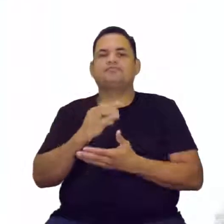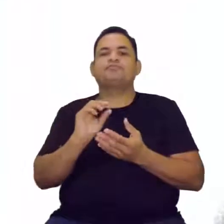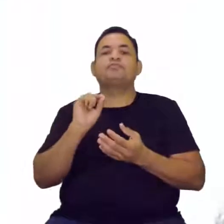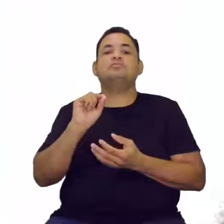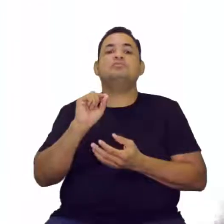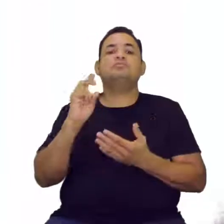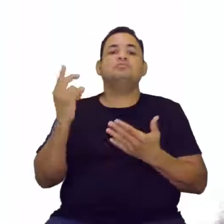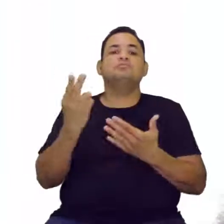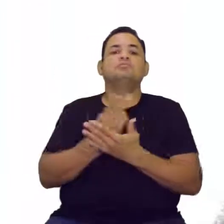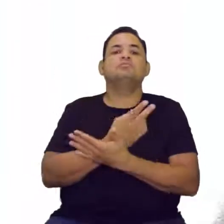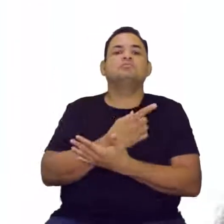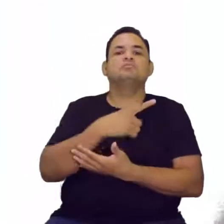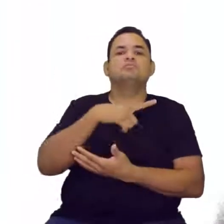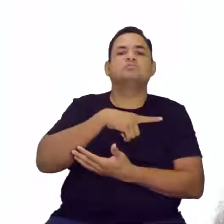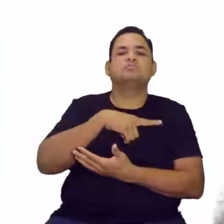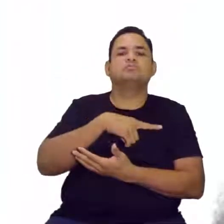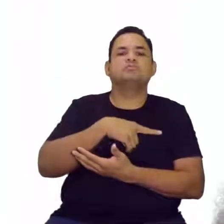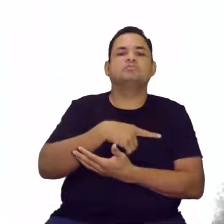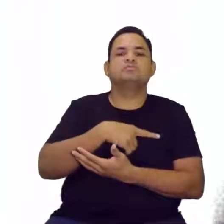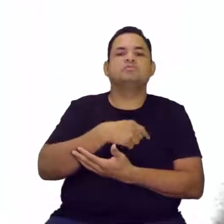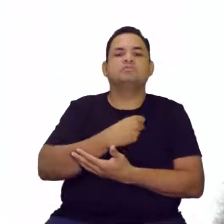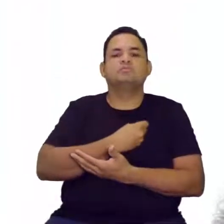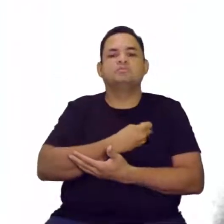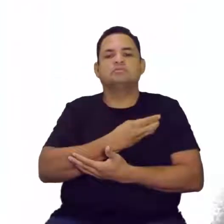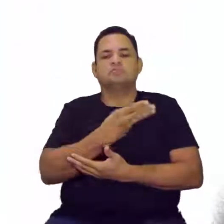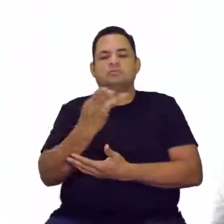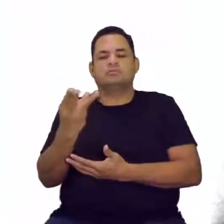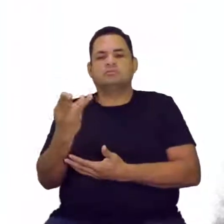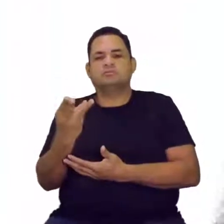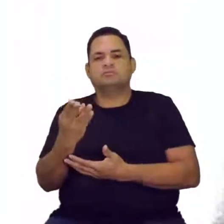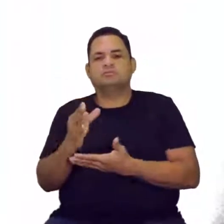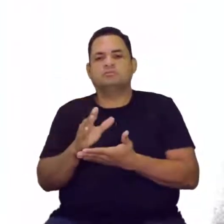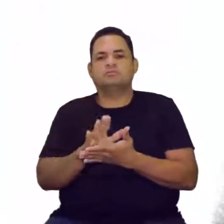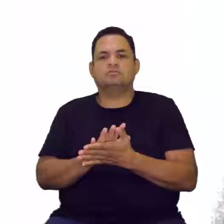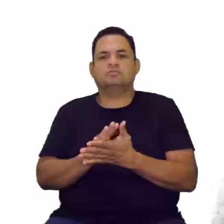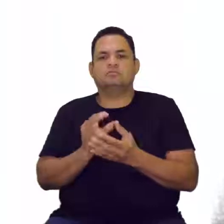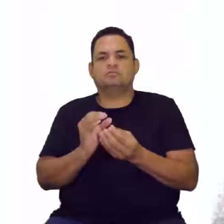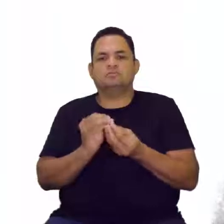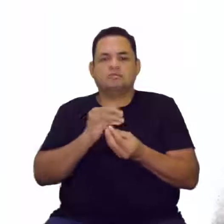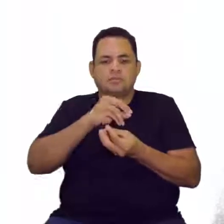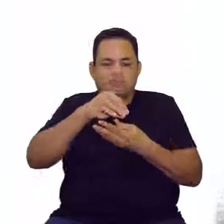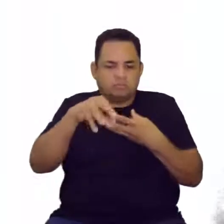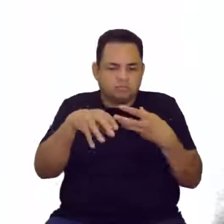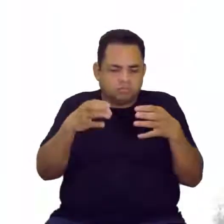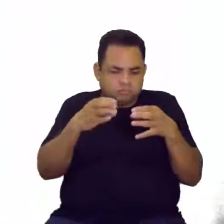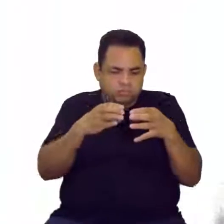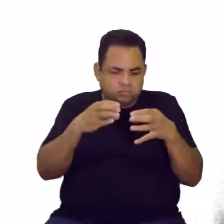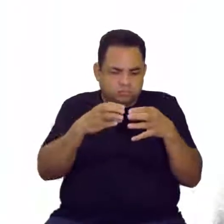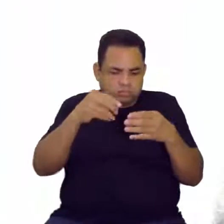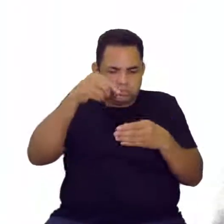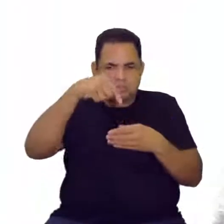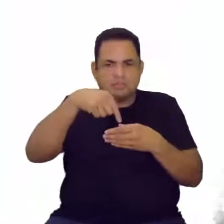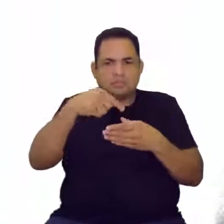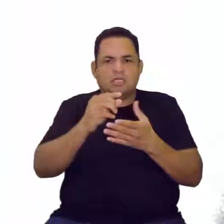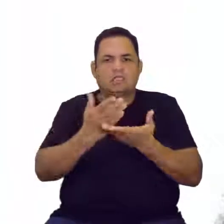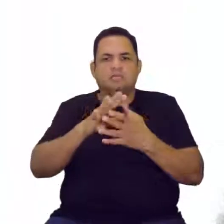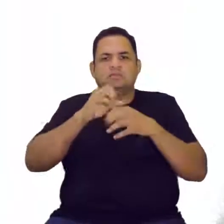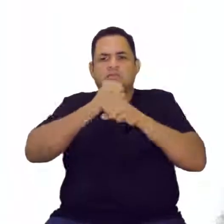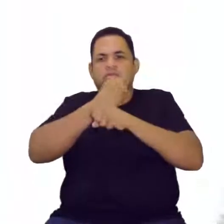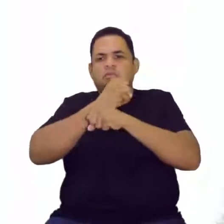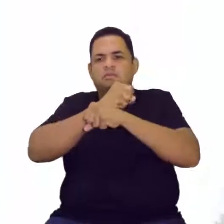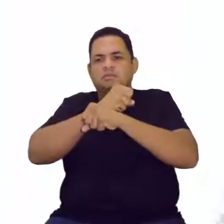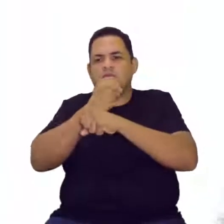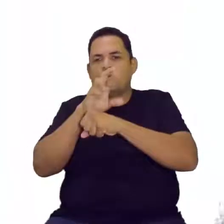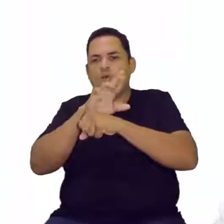vai acontecer se eu tenho uma grande intensificação dessas concentrações de gases lá na nossa